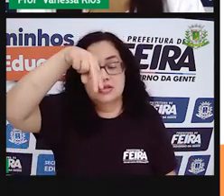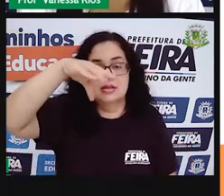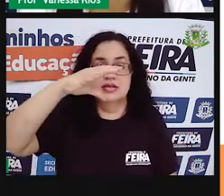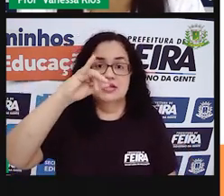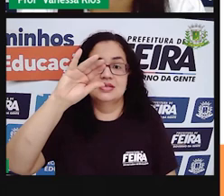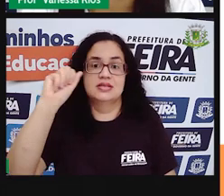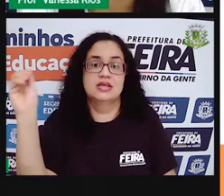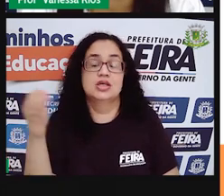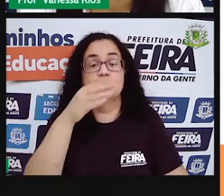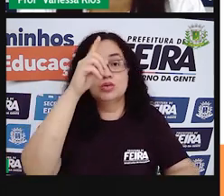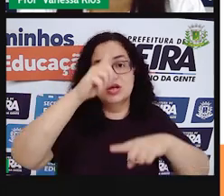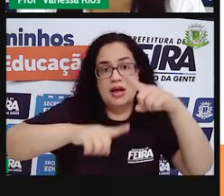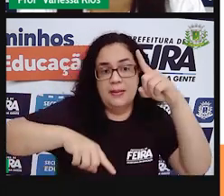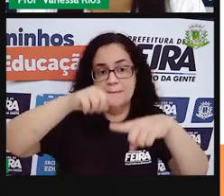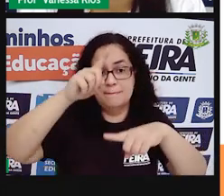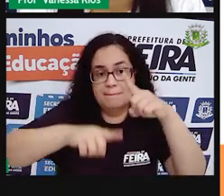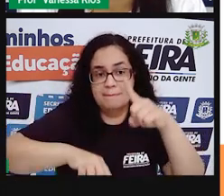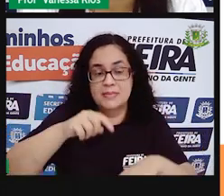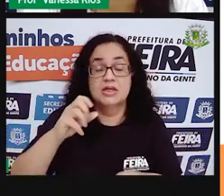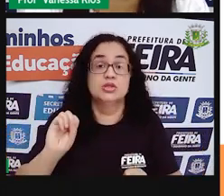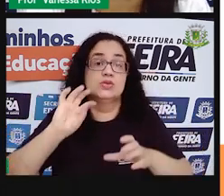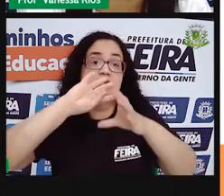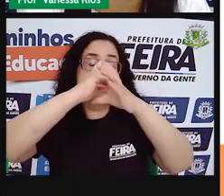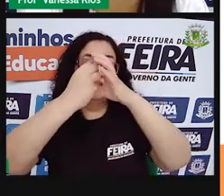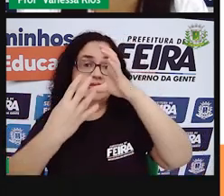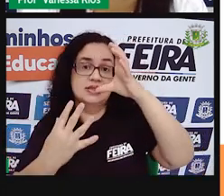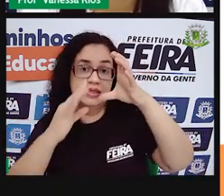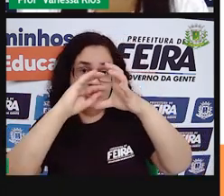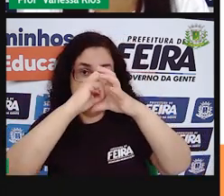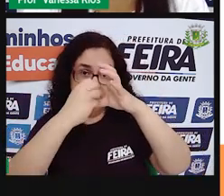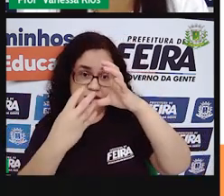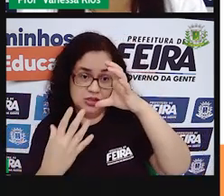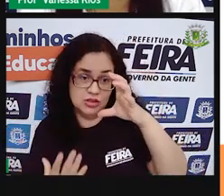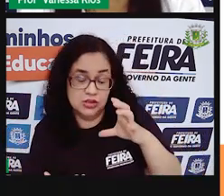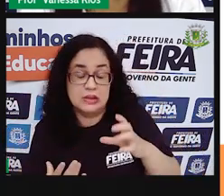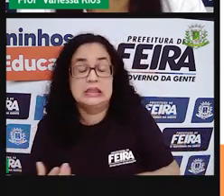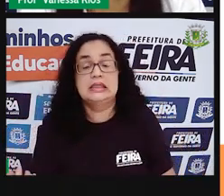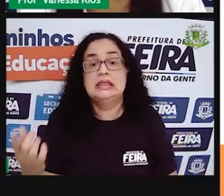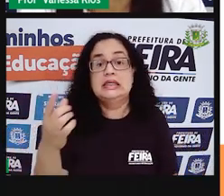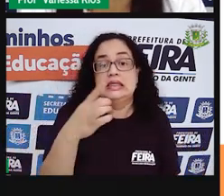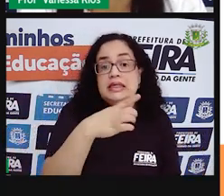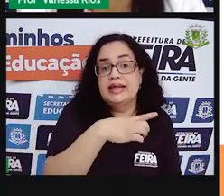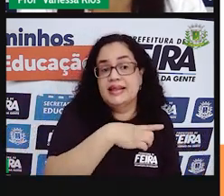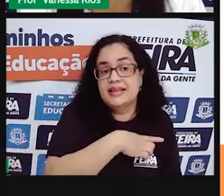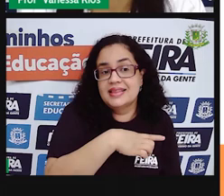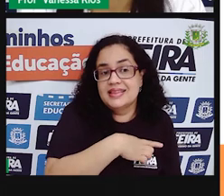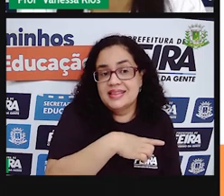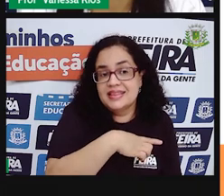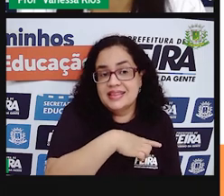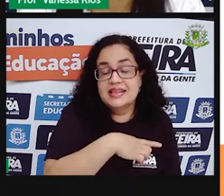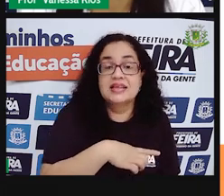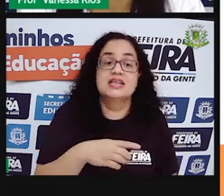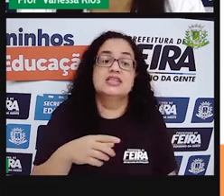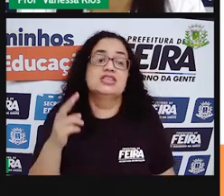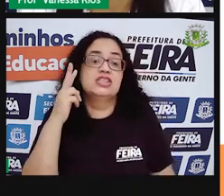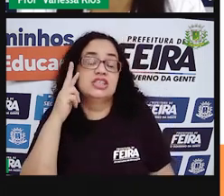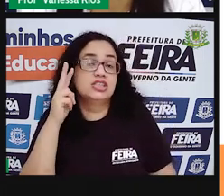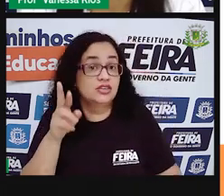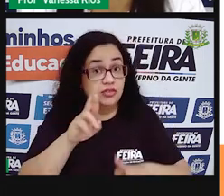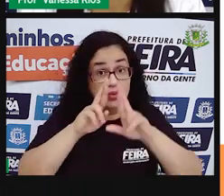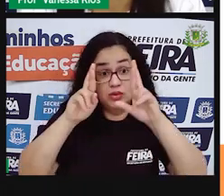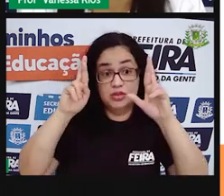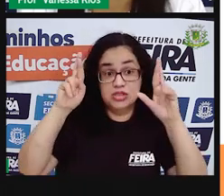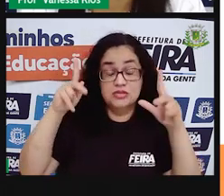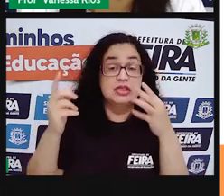os materiais, sobre as suas características, a sua composição. A gente já viu também sobre as diferenças,